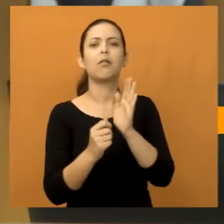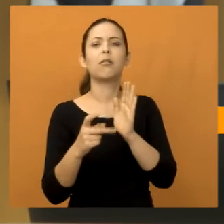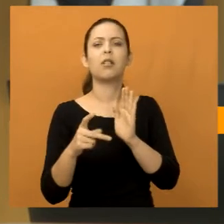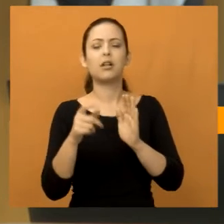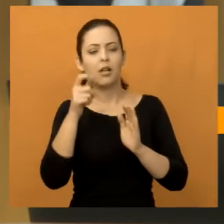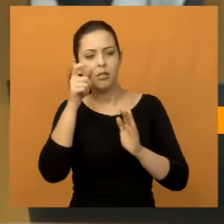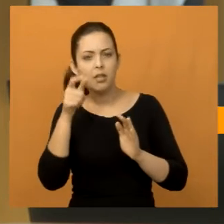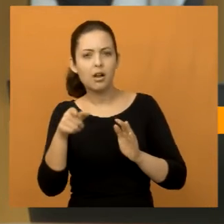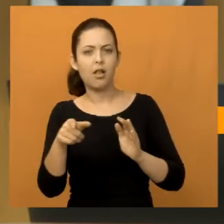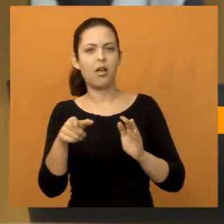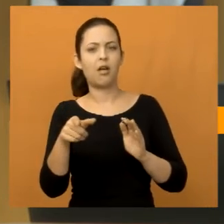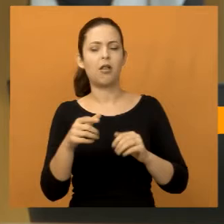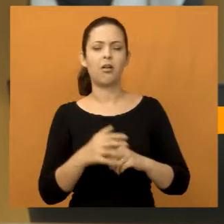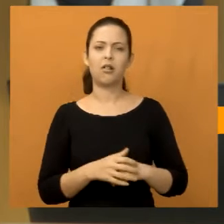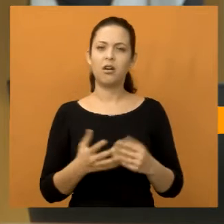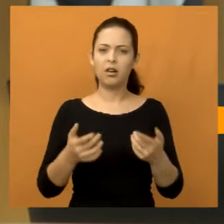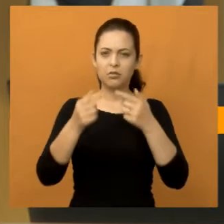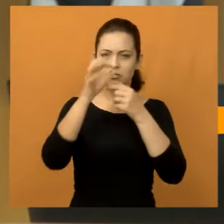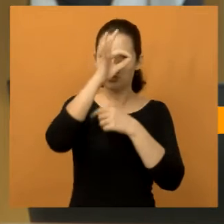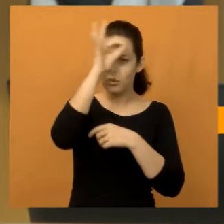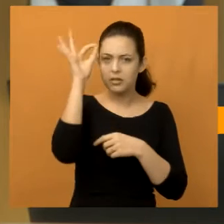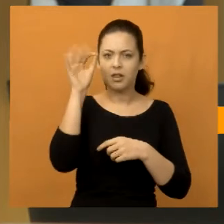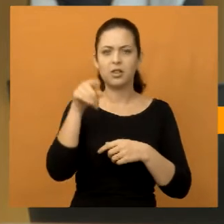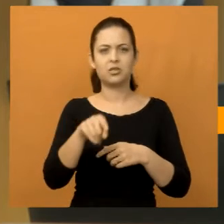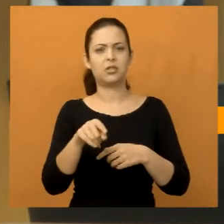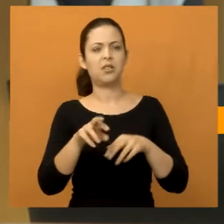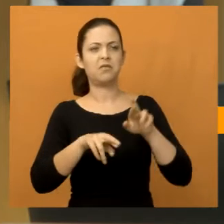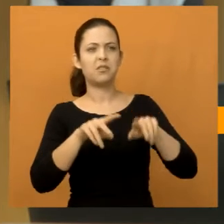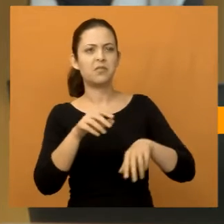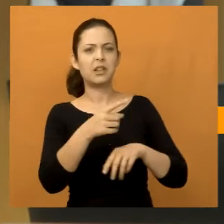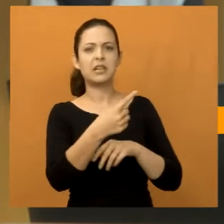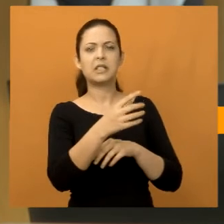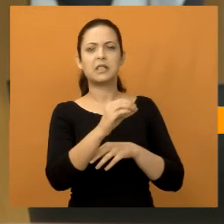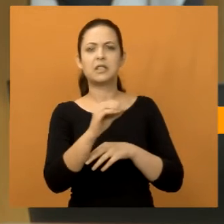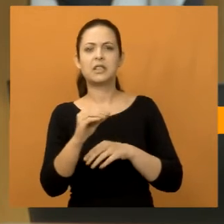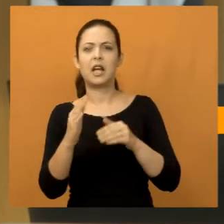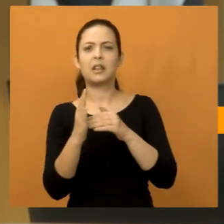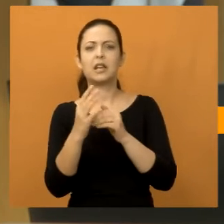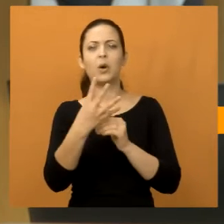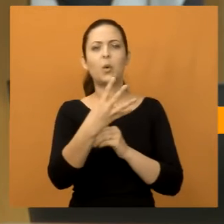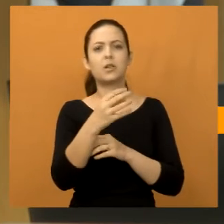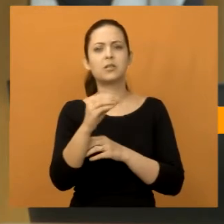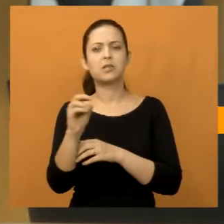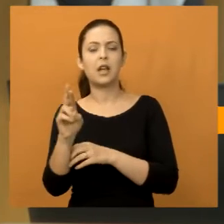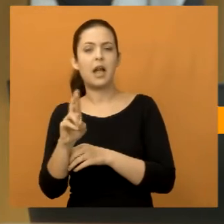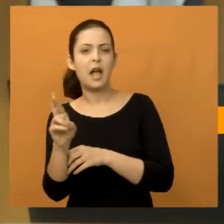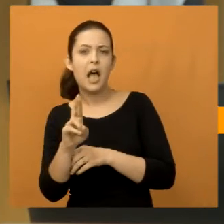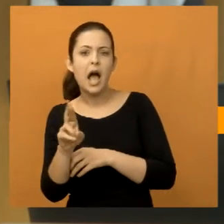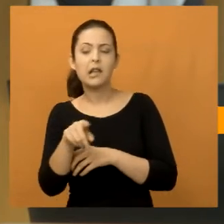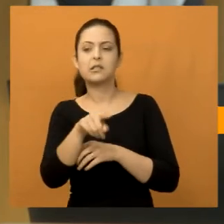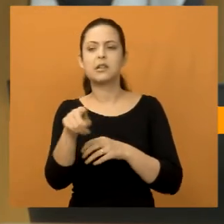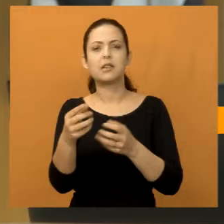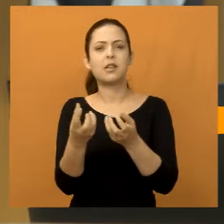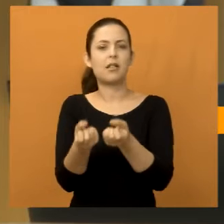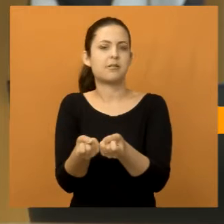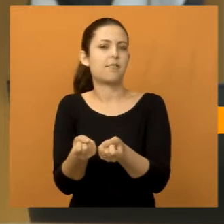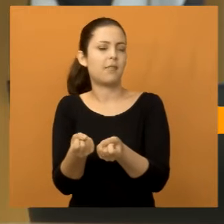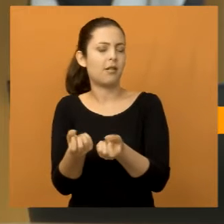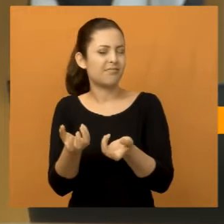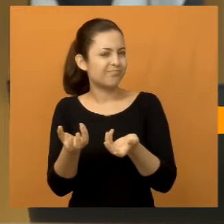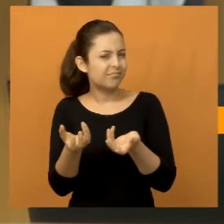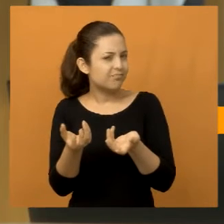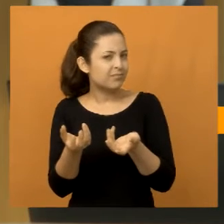interessados lá, inocentemente, variava de 100 a 400 reais, né, que eles acabavam sendo